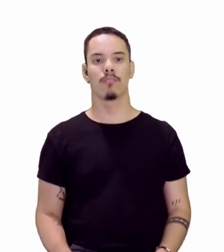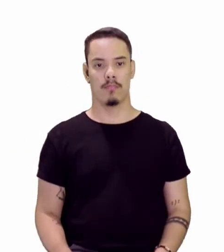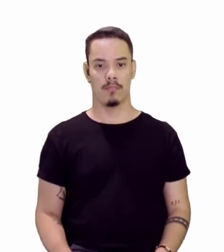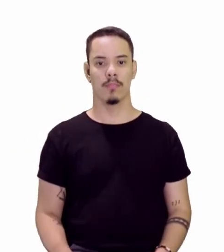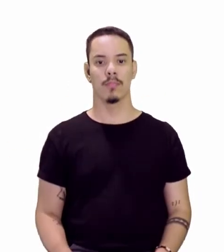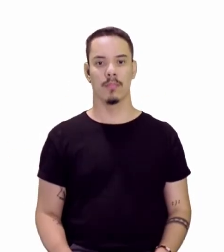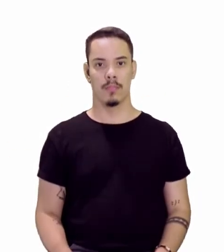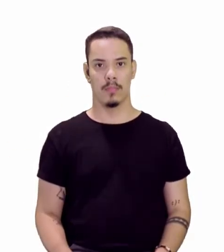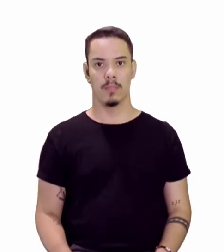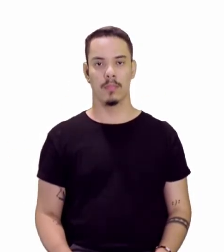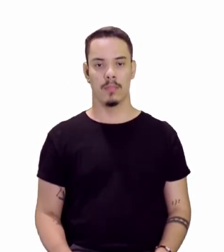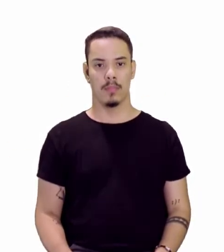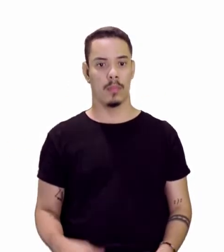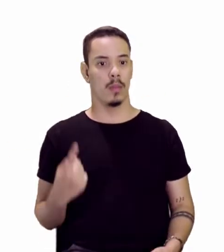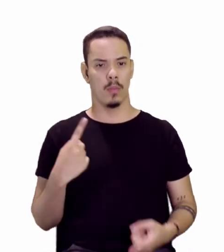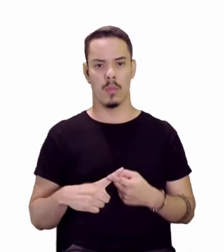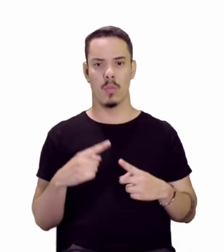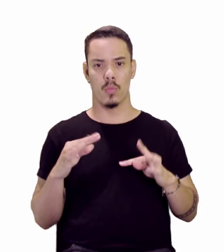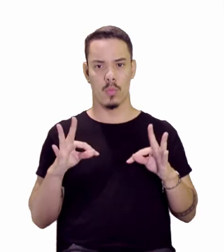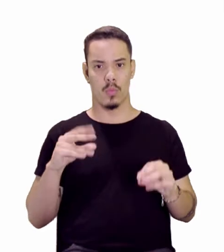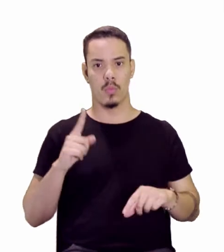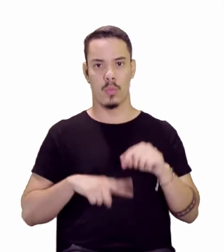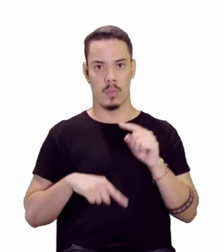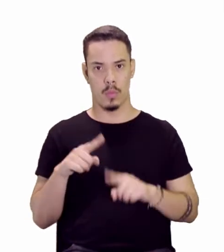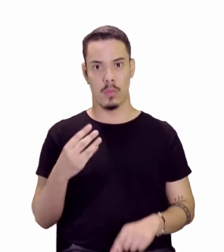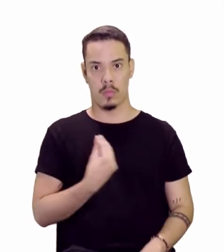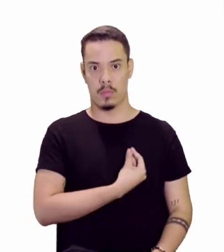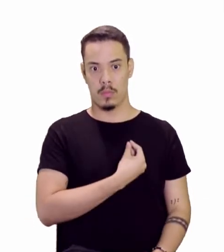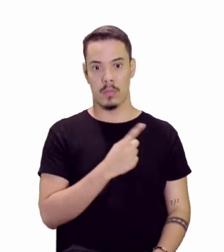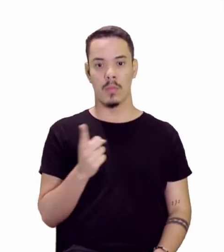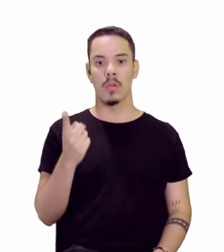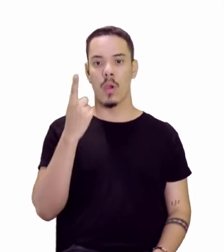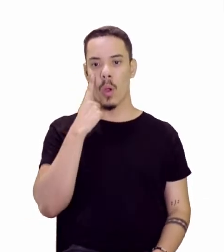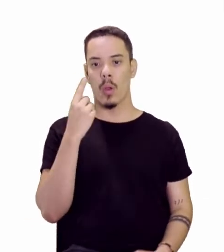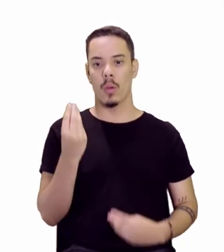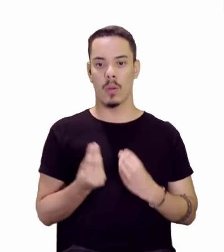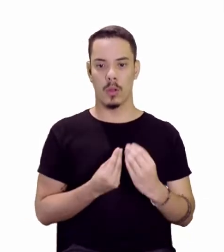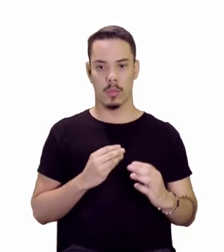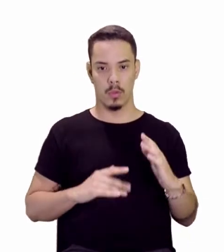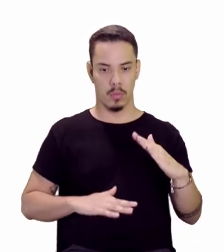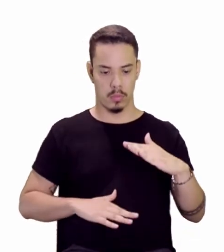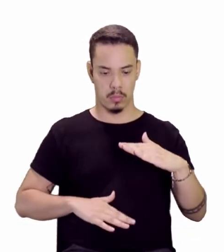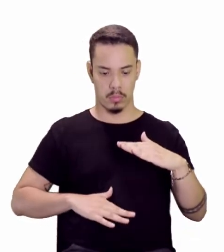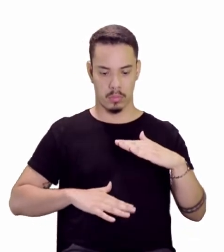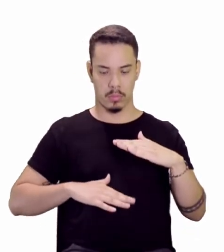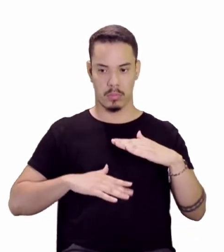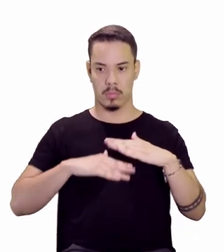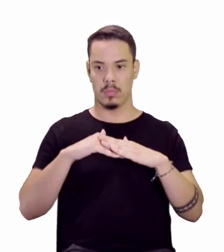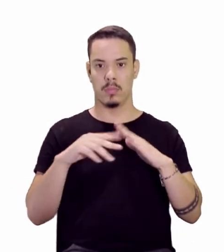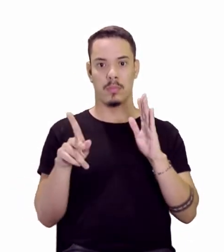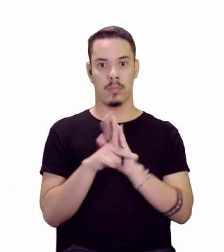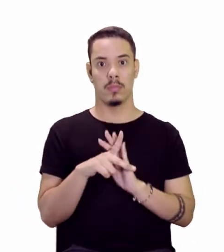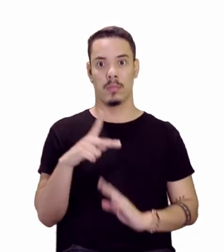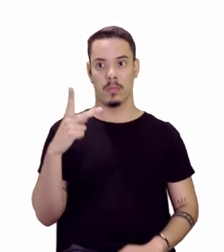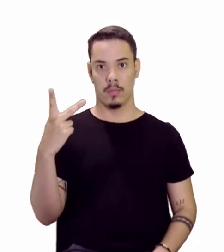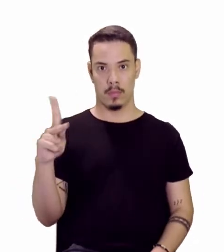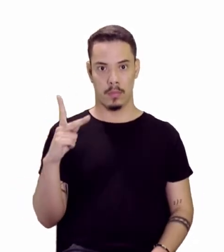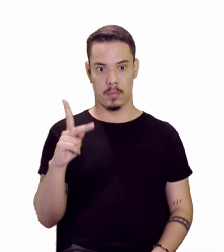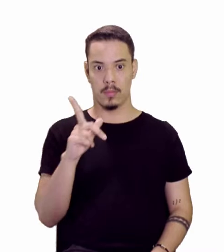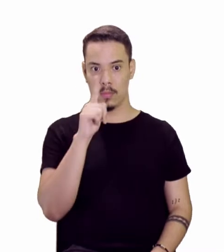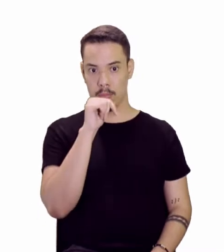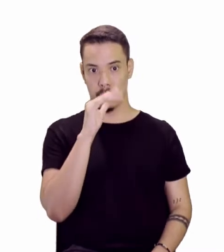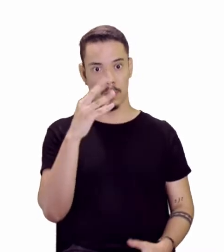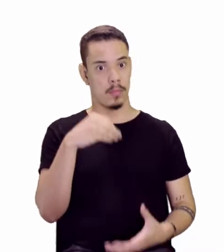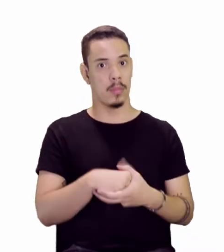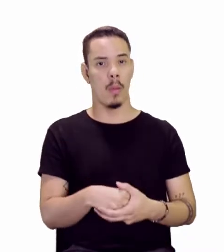a quantidade do corpo, porque todo o corpo está mergulhado. Exatamente. Olha como é que foi subindo o nível, né? O nível no recipiente é